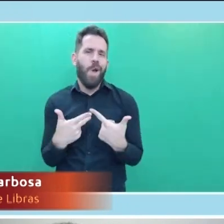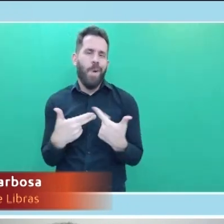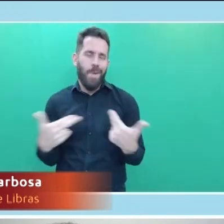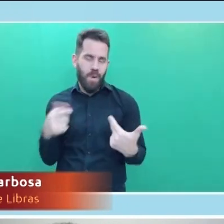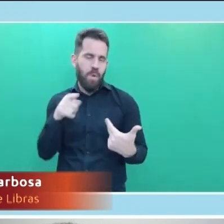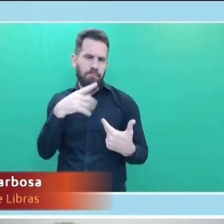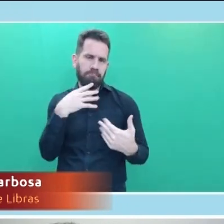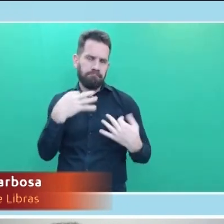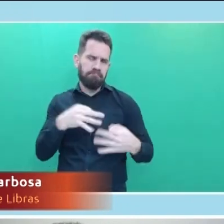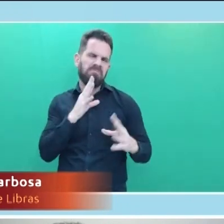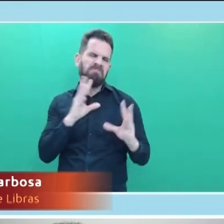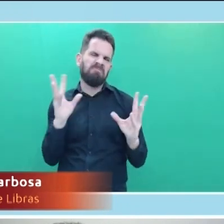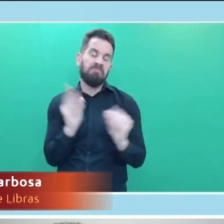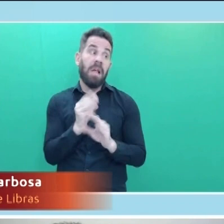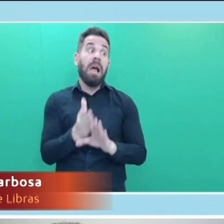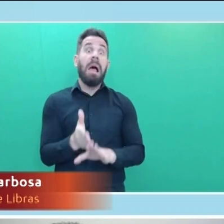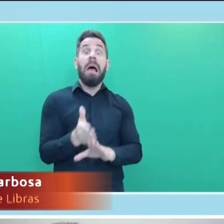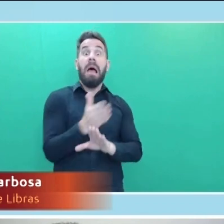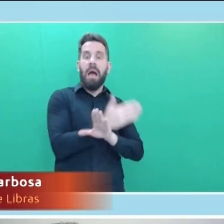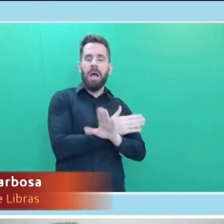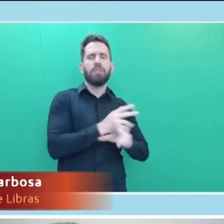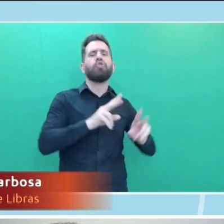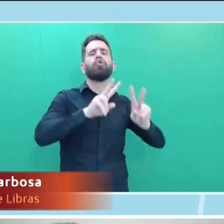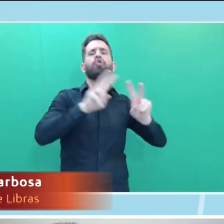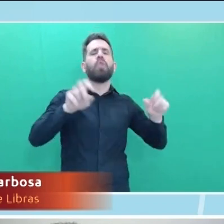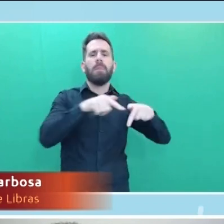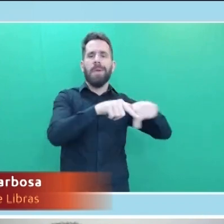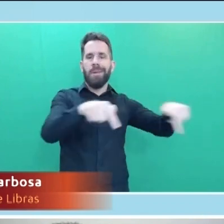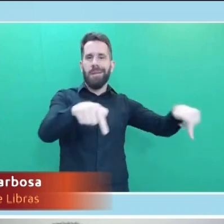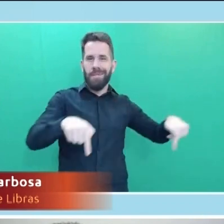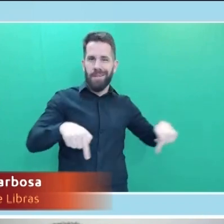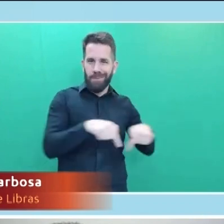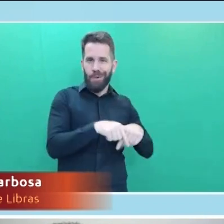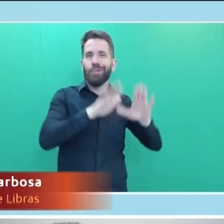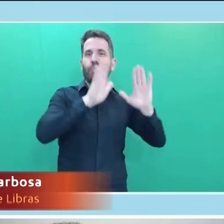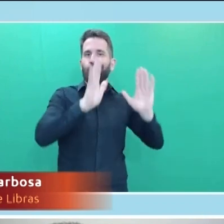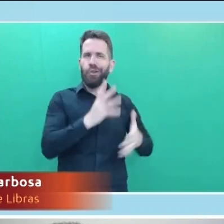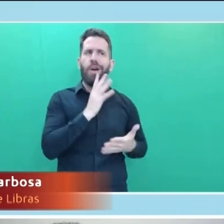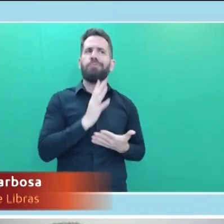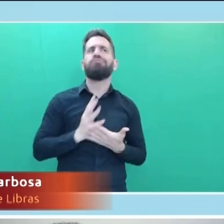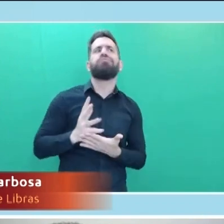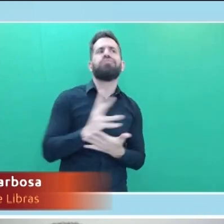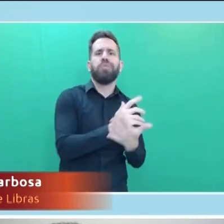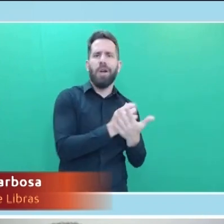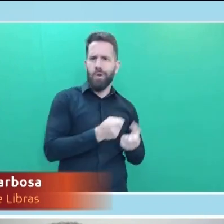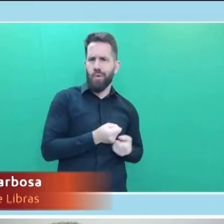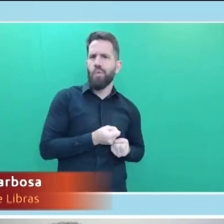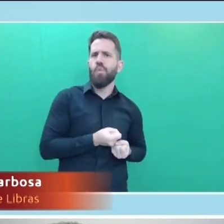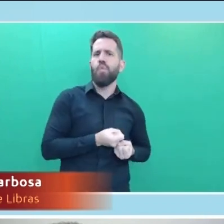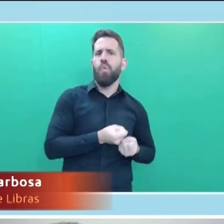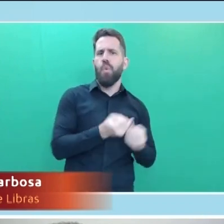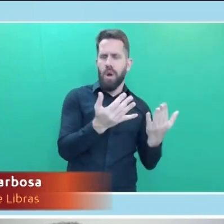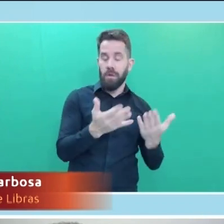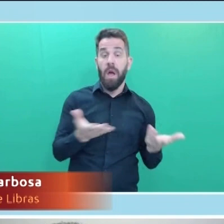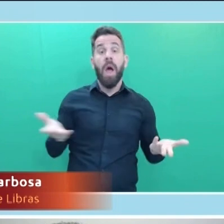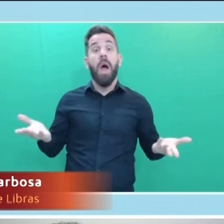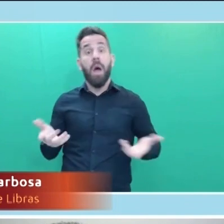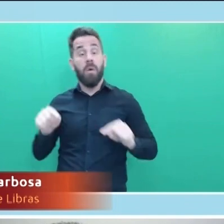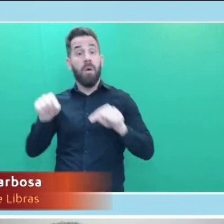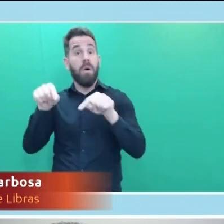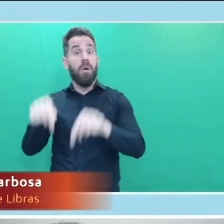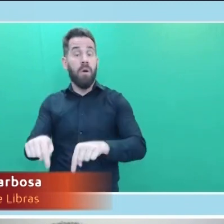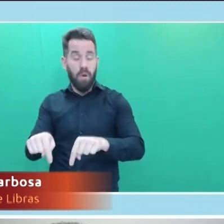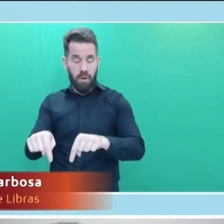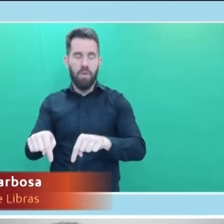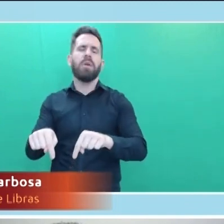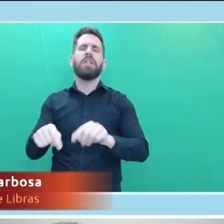população quilombola, né, dos dados que foram trazidos pelo IBGE a respeito dessa população. Em relação à população indígena, houve esse mesmo